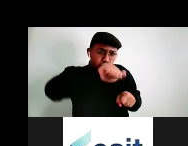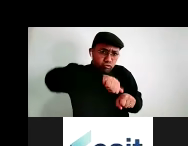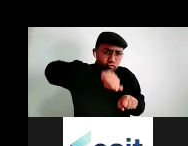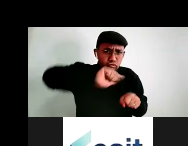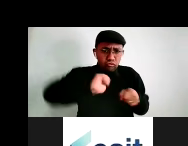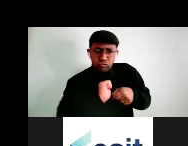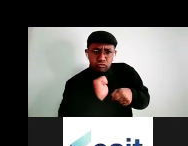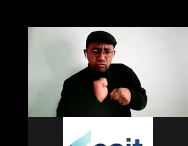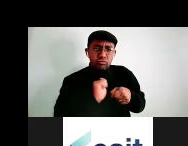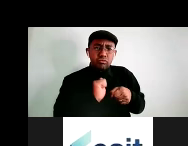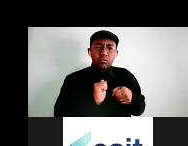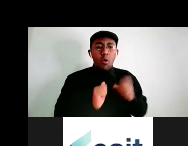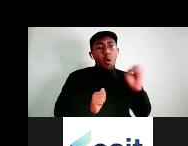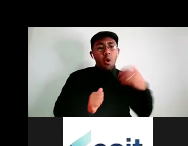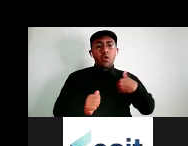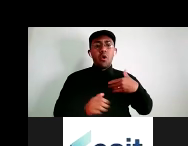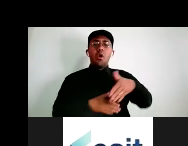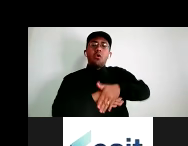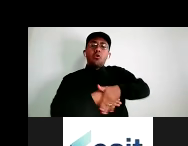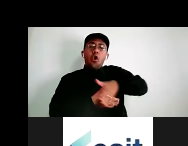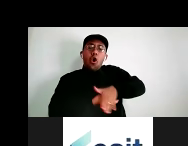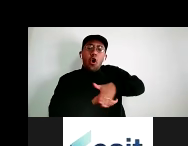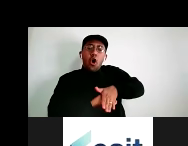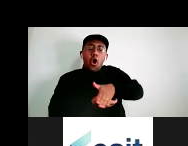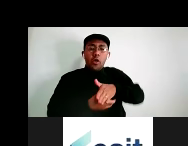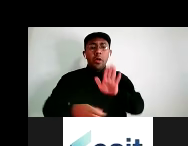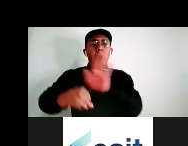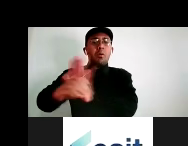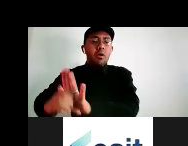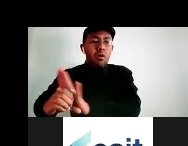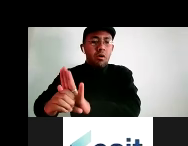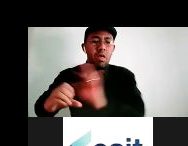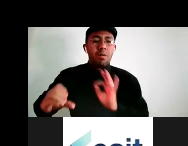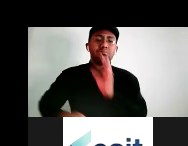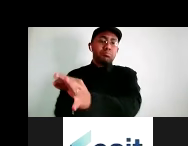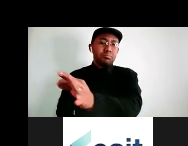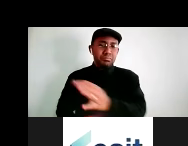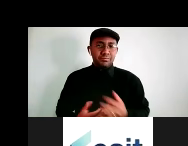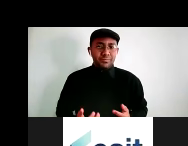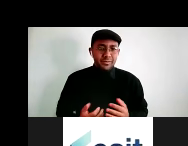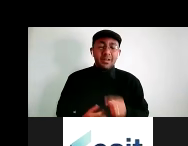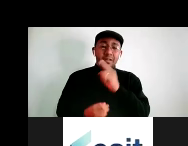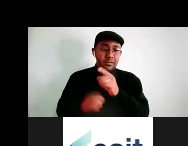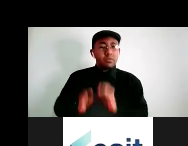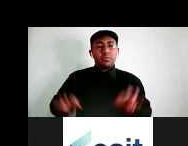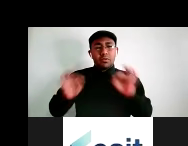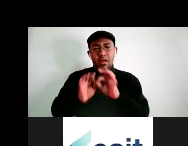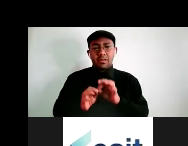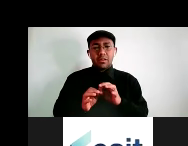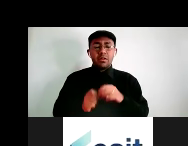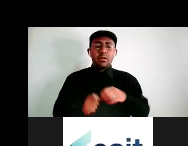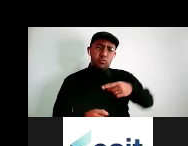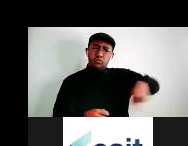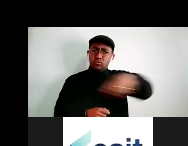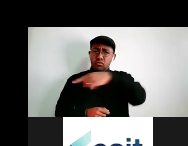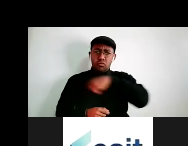Ainda que sabemos que pode ser transmitida durante o contato sexual, as camisinhas não oferecem proteção